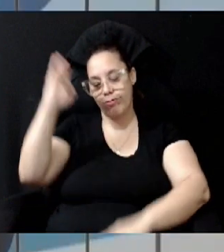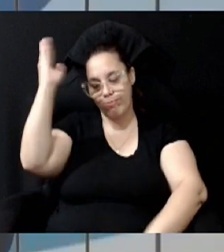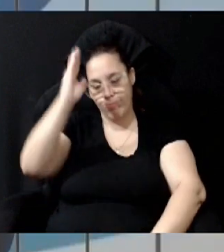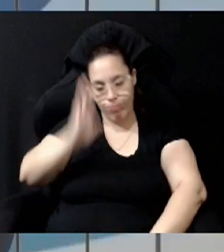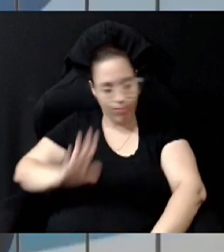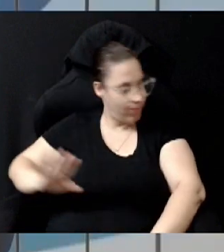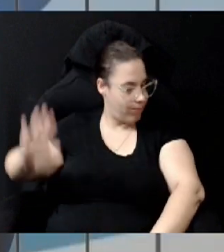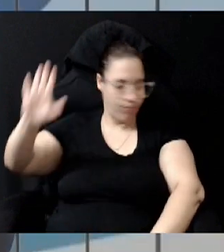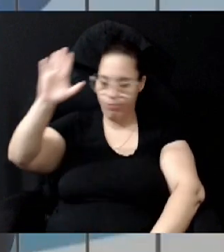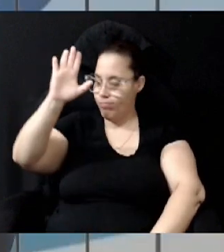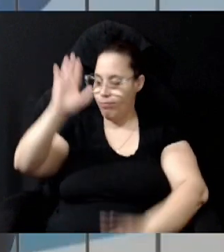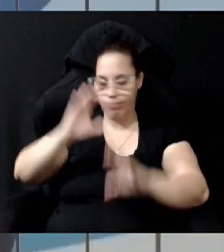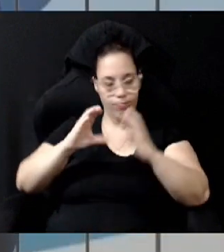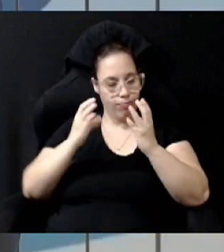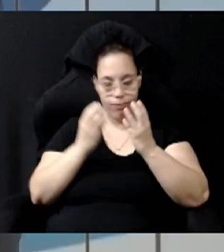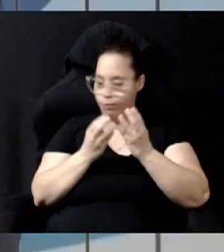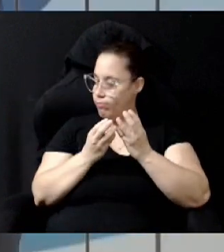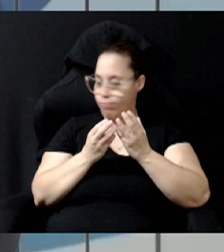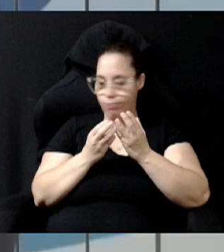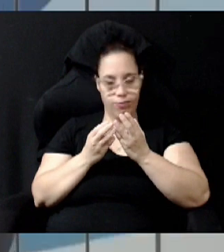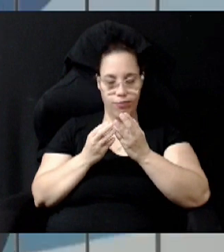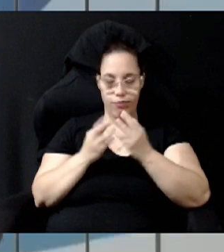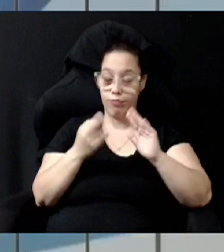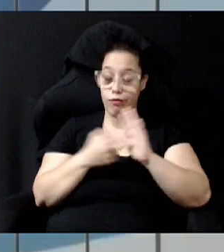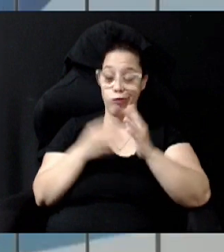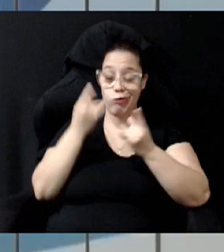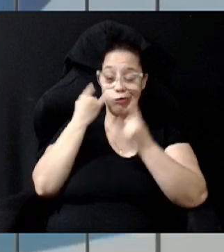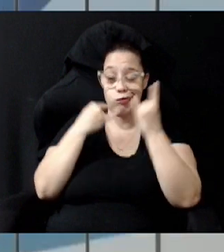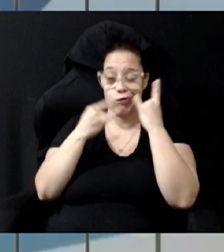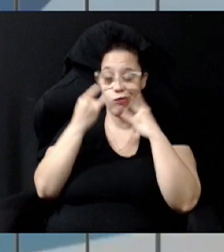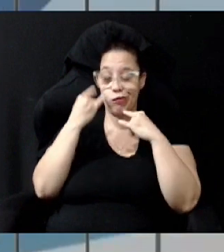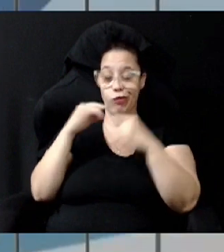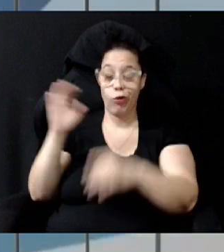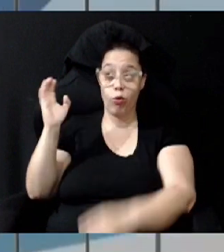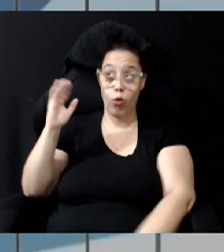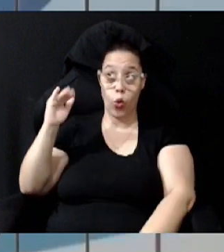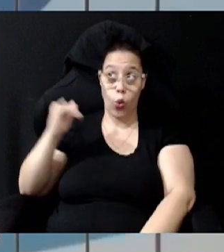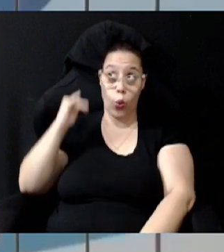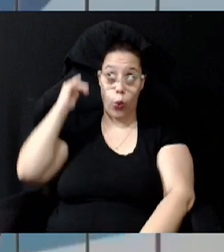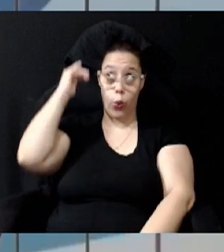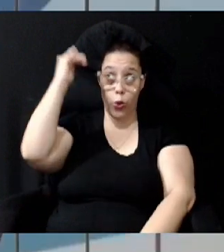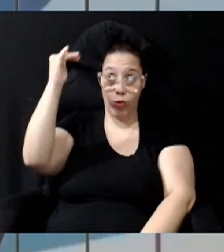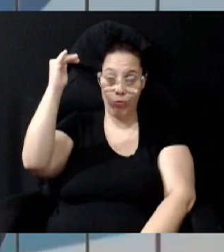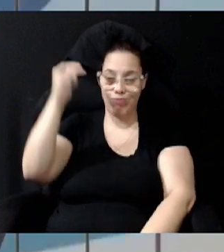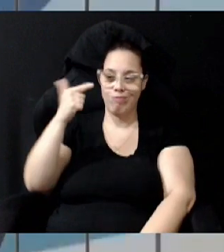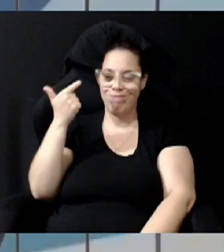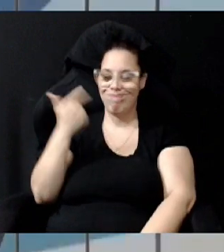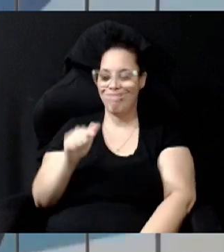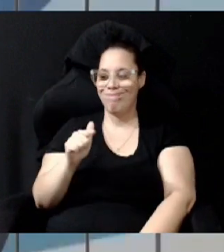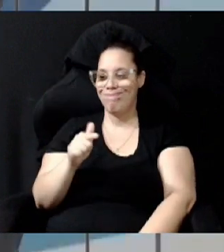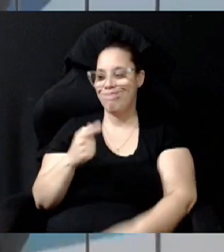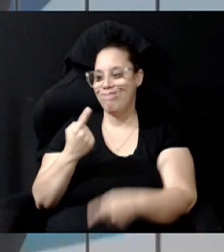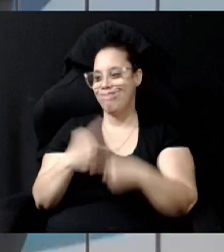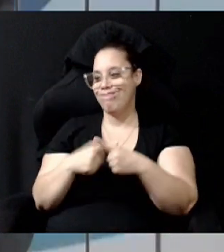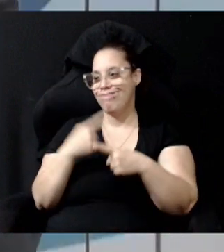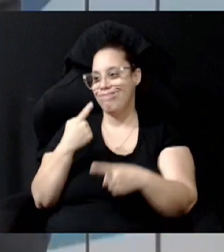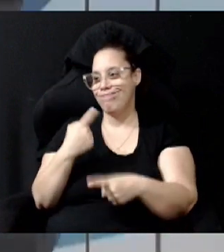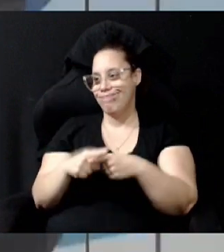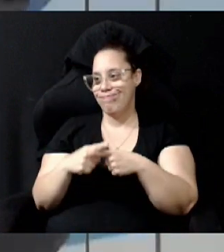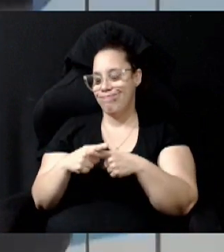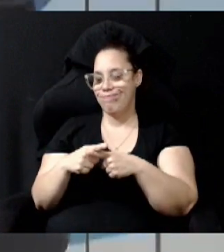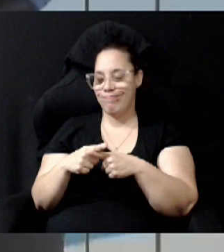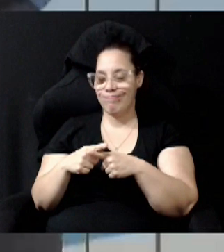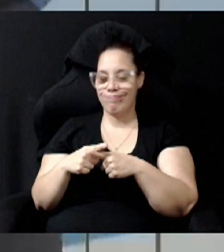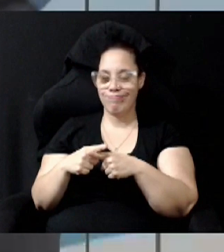brasileiro reflete os interesses da elite. Mais uma vez, né? Por quê? Mas há todos